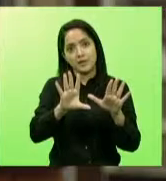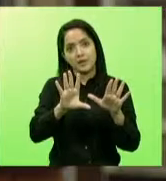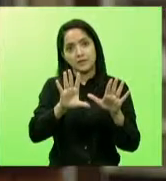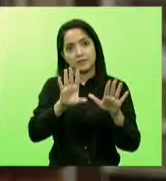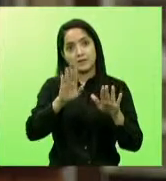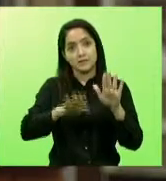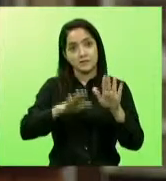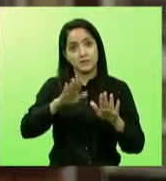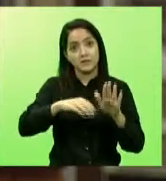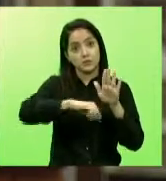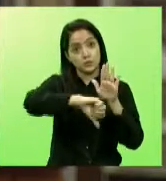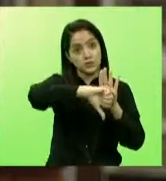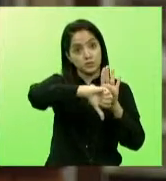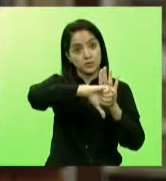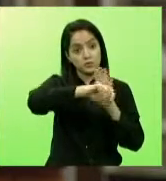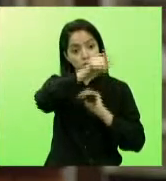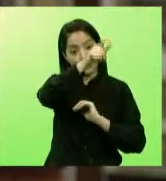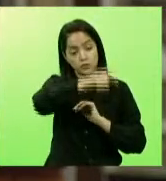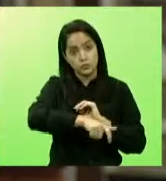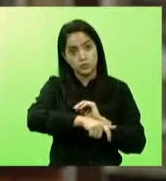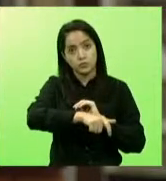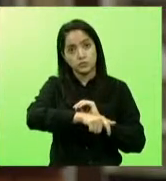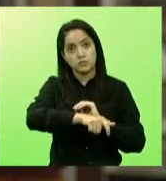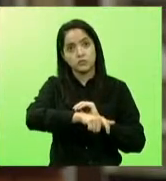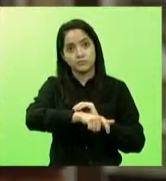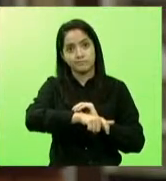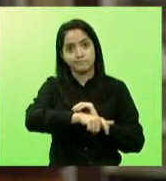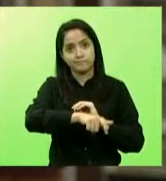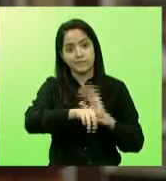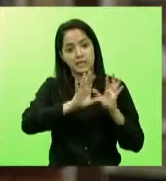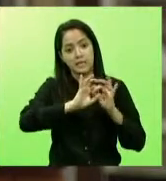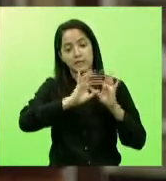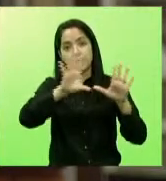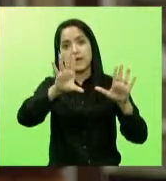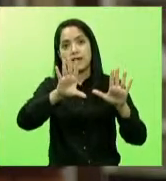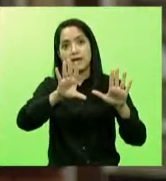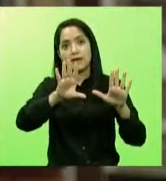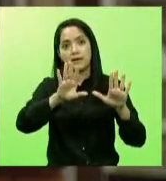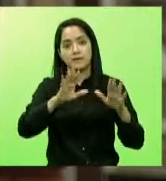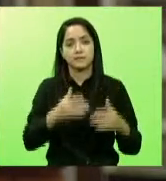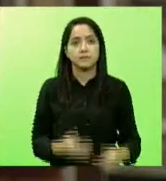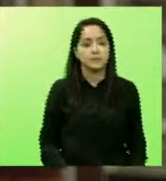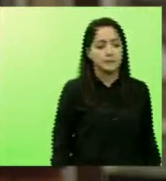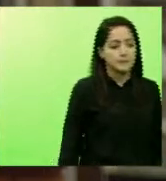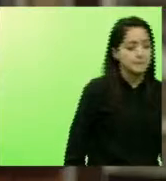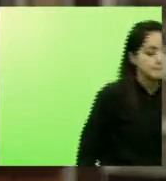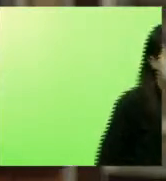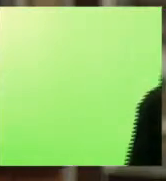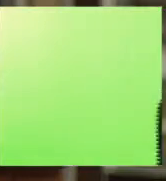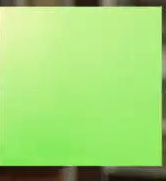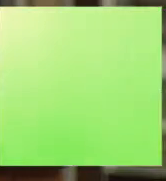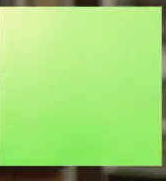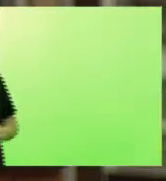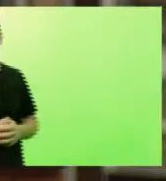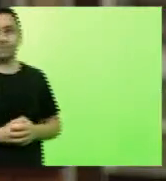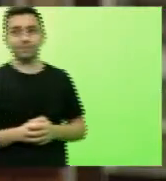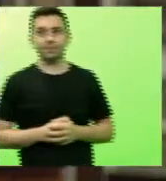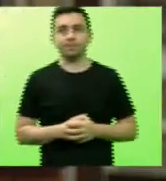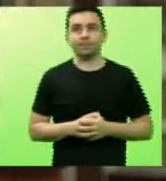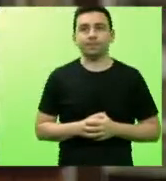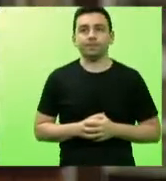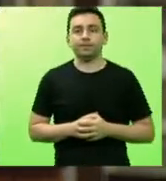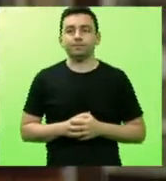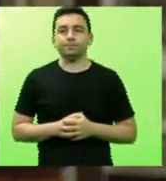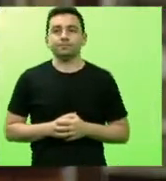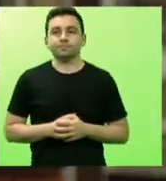o assassino. A lei, muitas vezes, absolve o condenado. A lei,